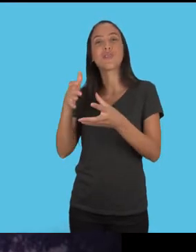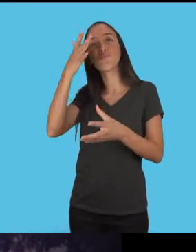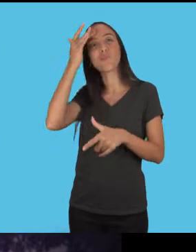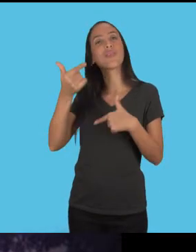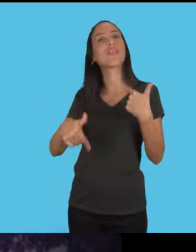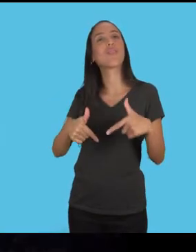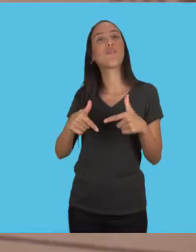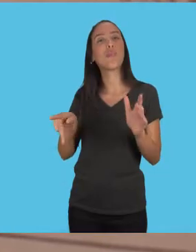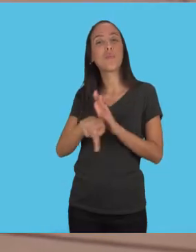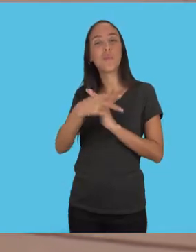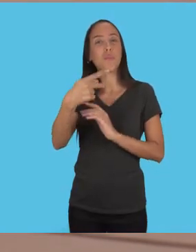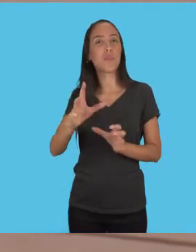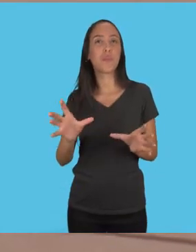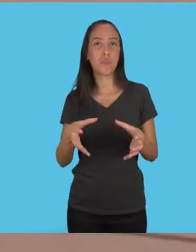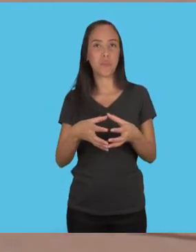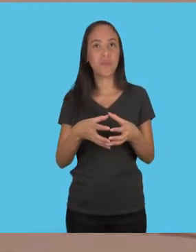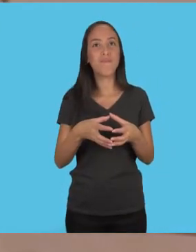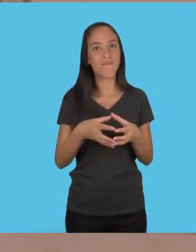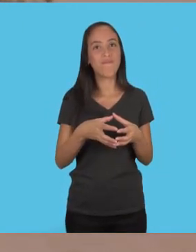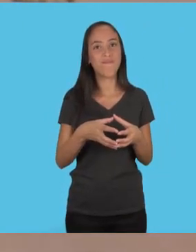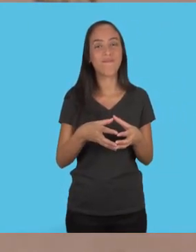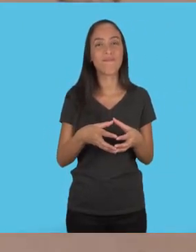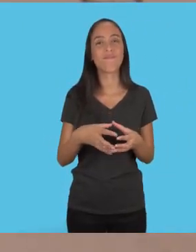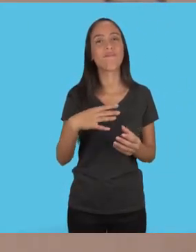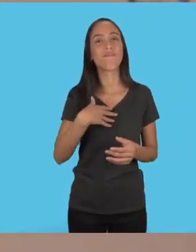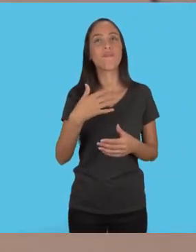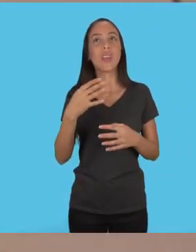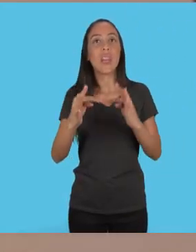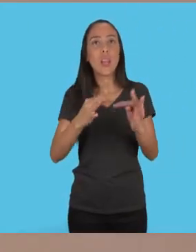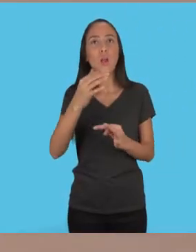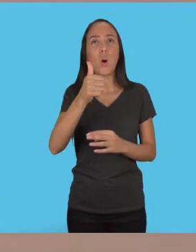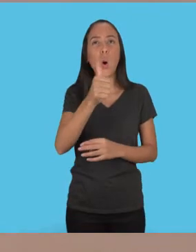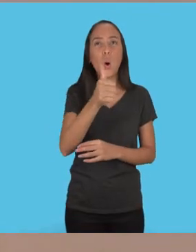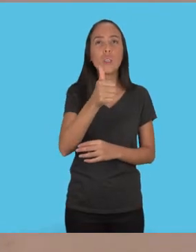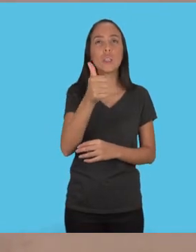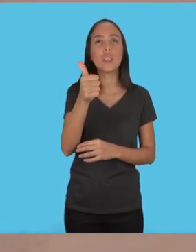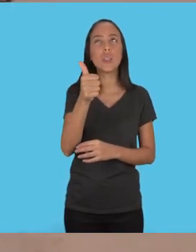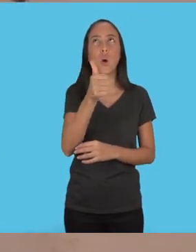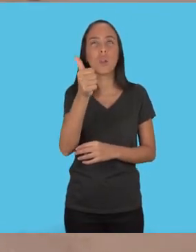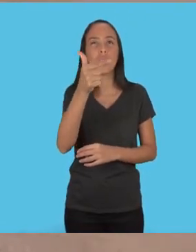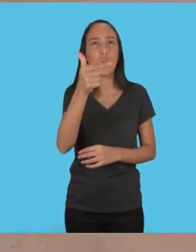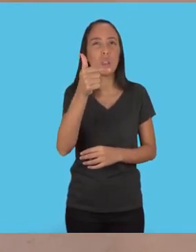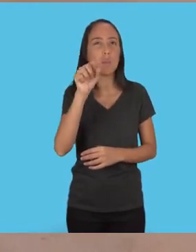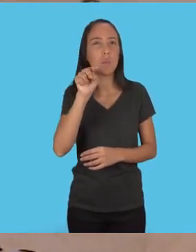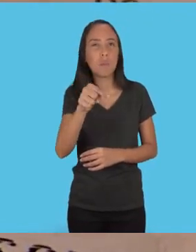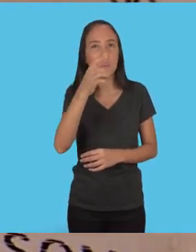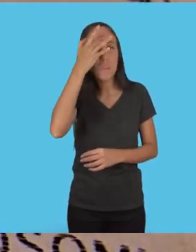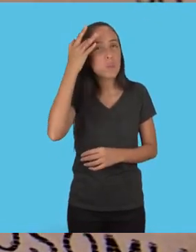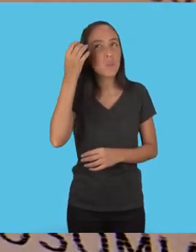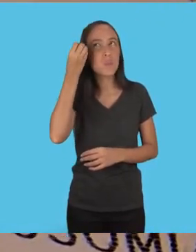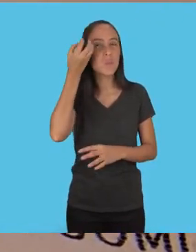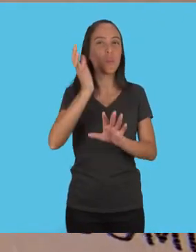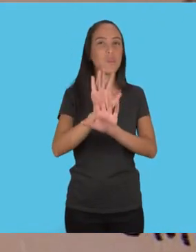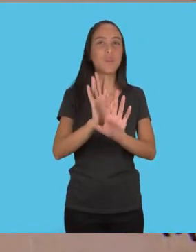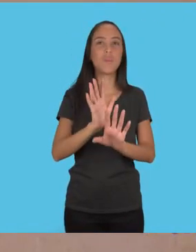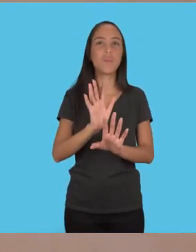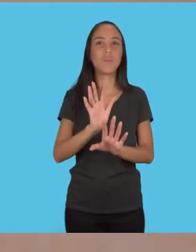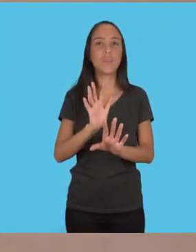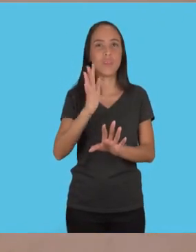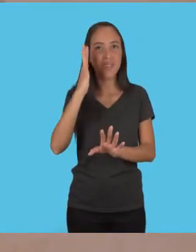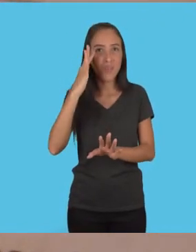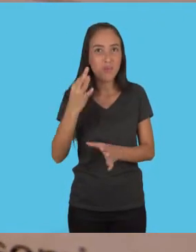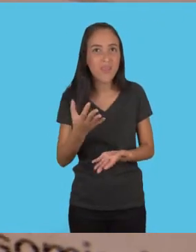própria comunidade. Eu tratei 11 a 12 mil, agora eu não tenho um número na cabeça.